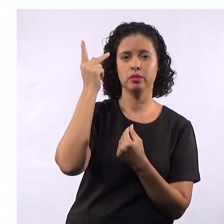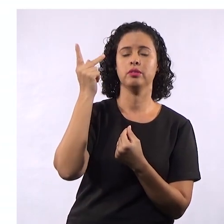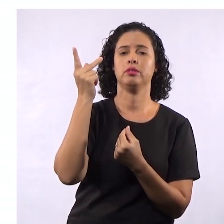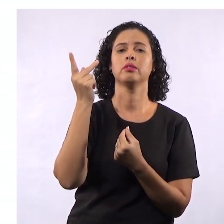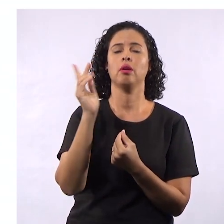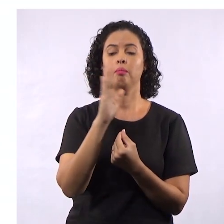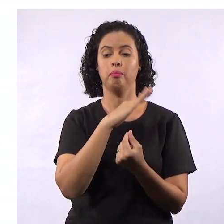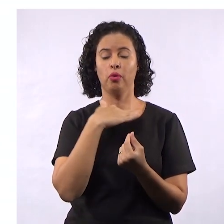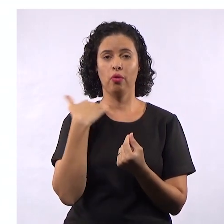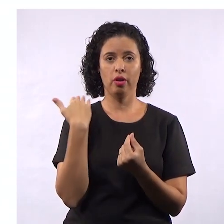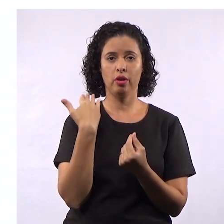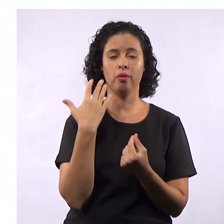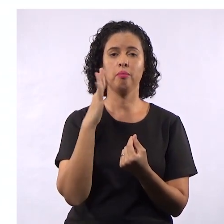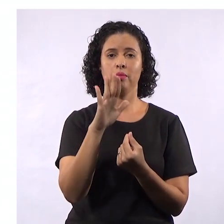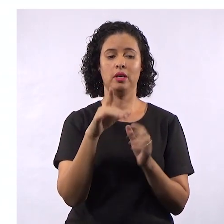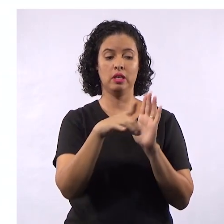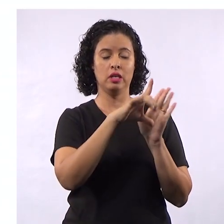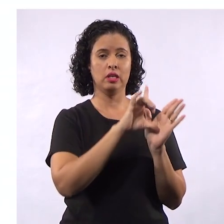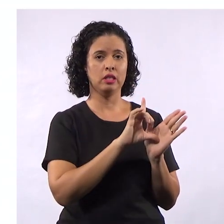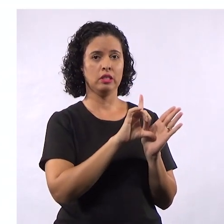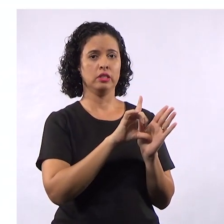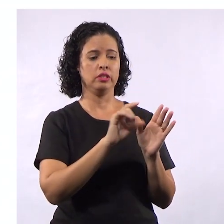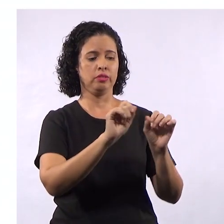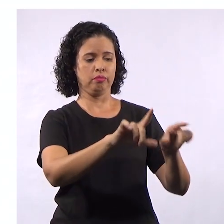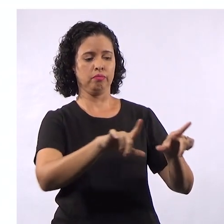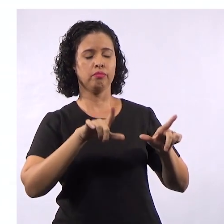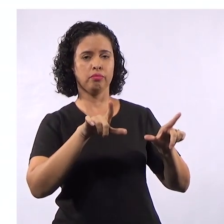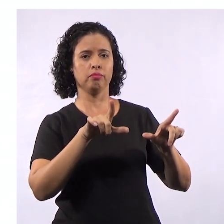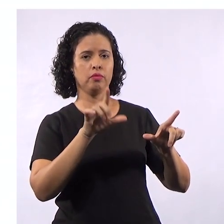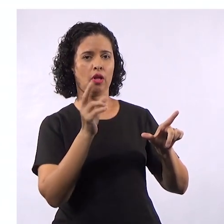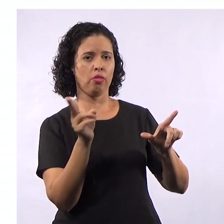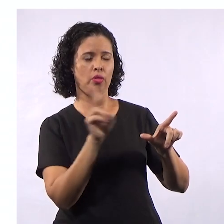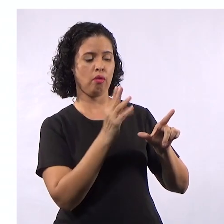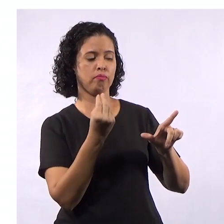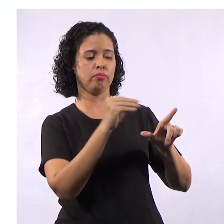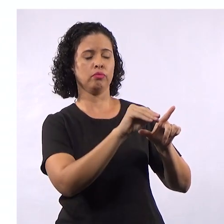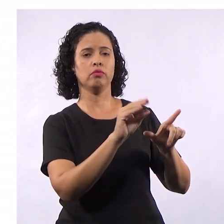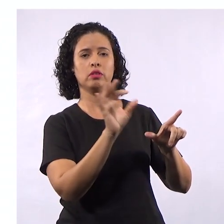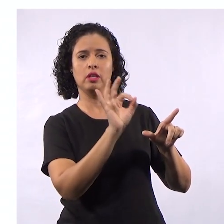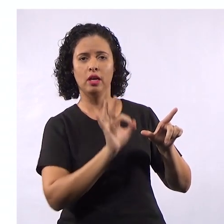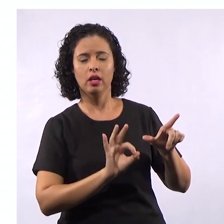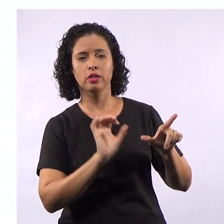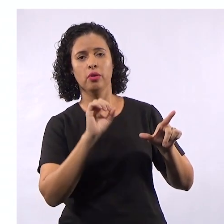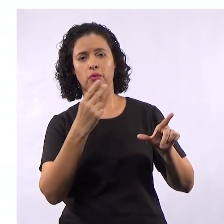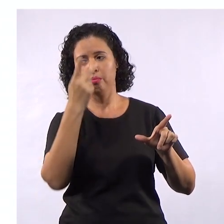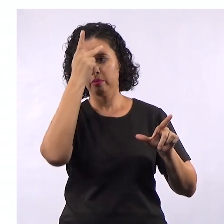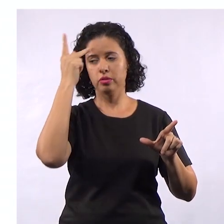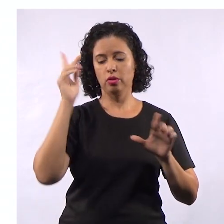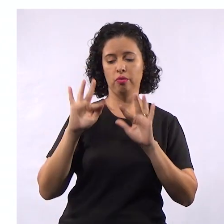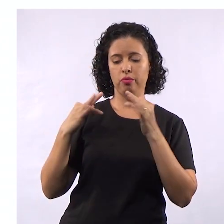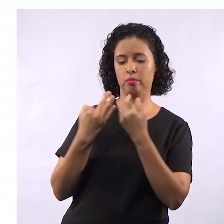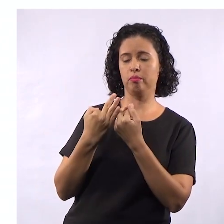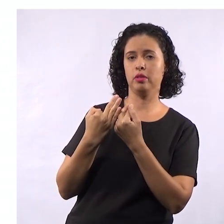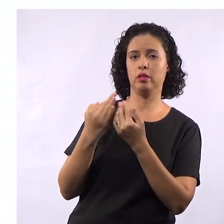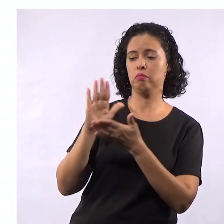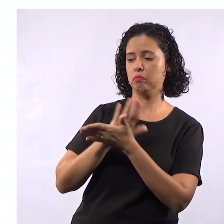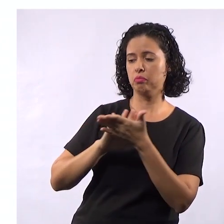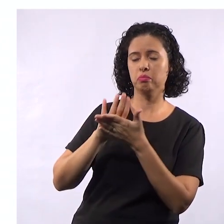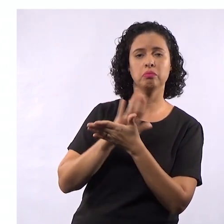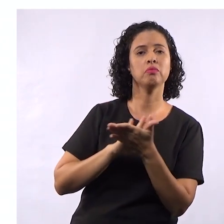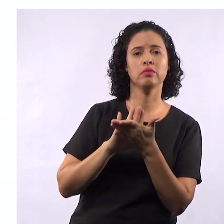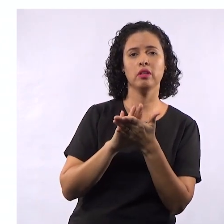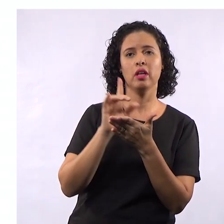que você se sentiu prejudicado ali dentro daquele condomínio. Não sei, vamos supor que uma pilastra caiu em cima